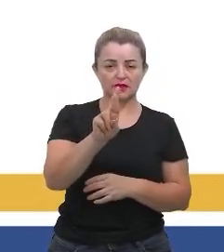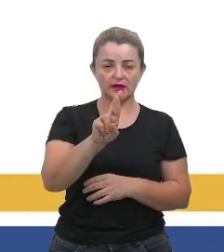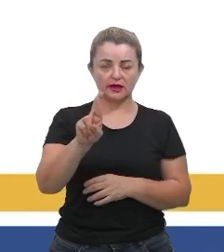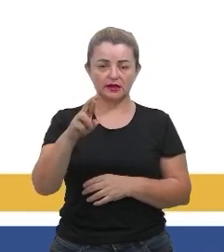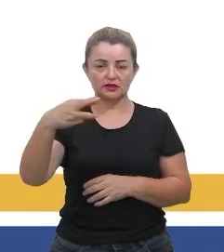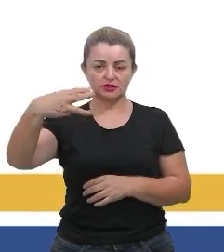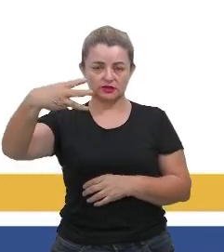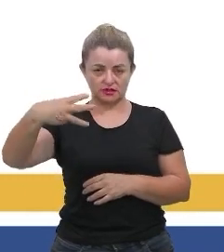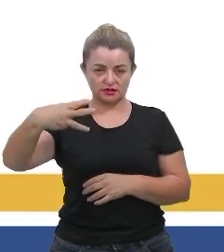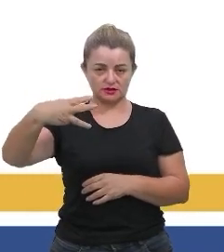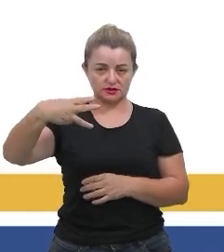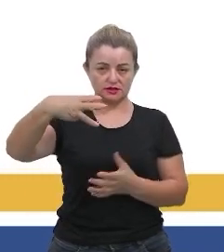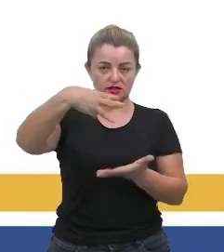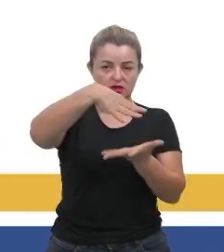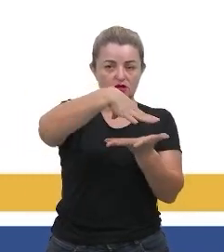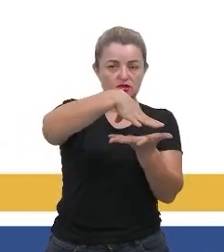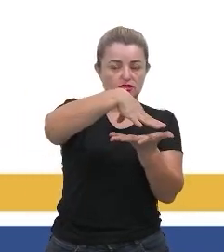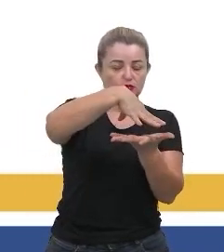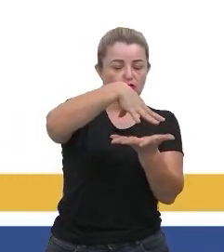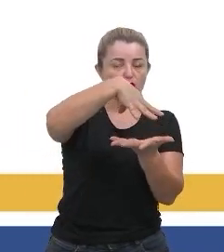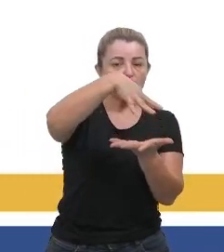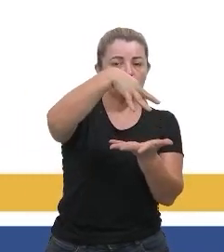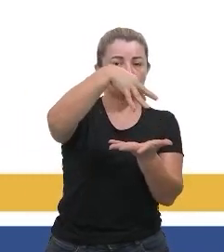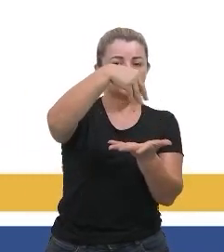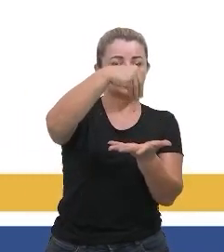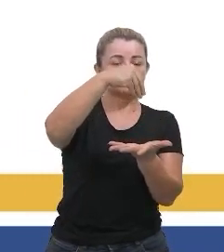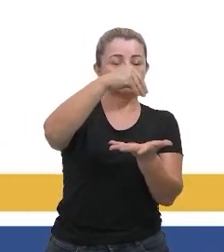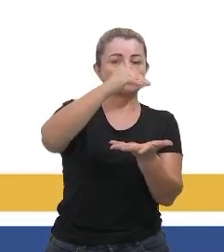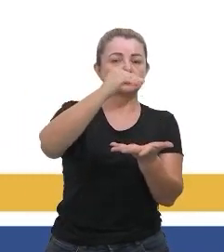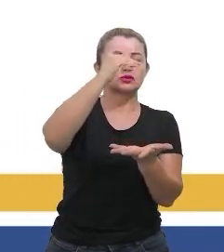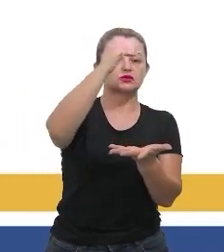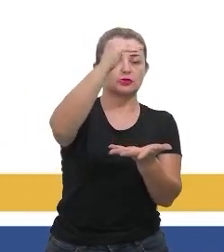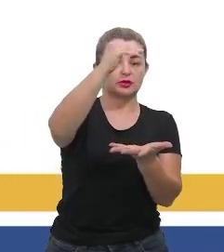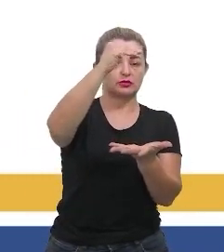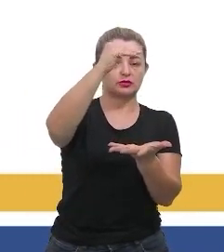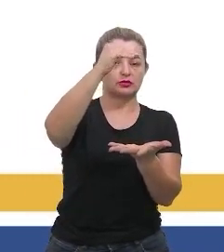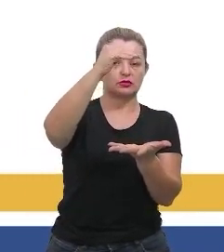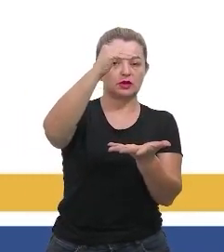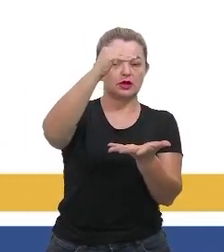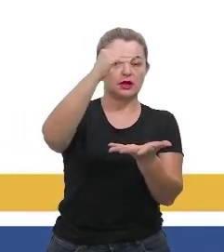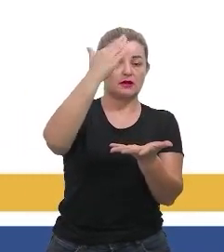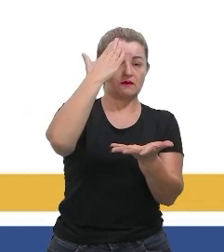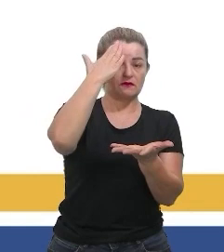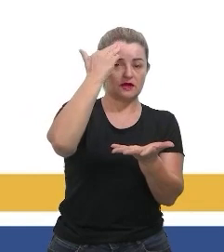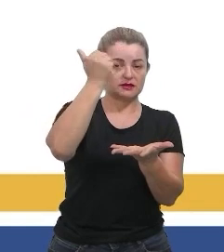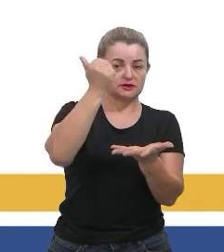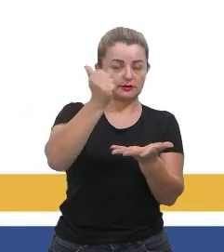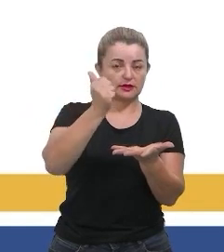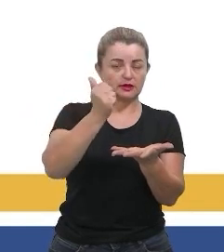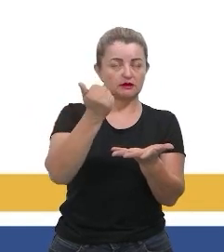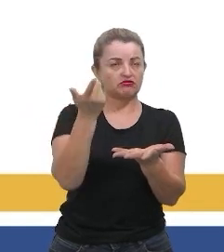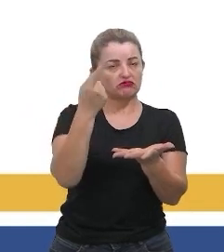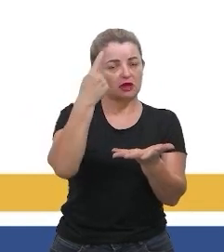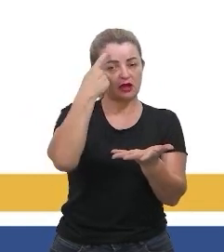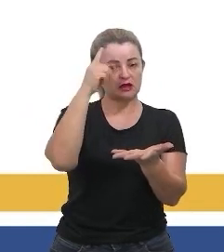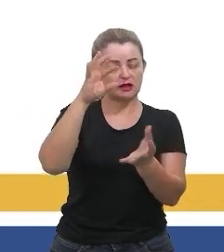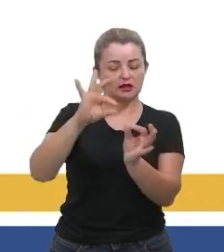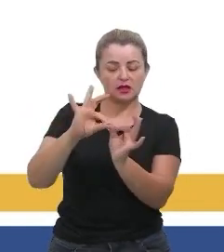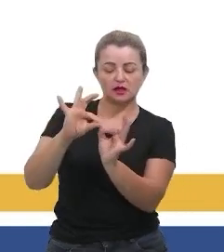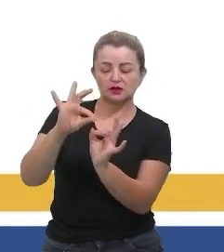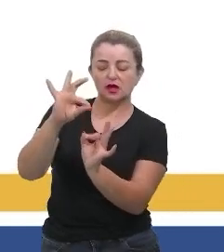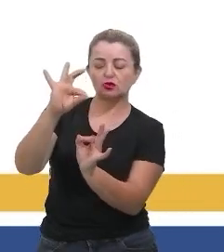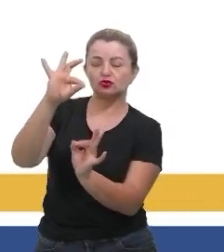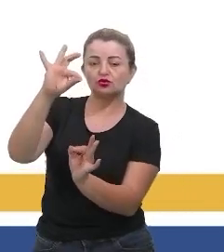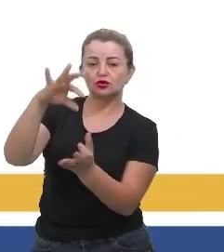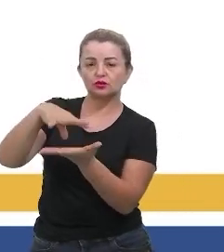para o cone superior. A gente vai ter o quê? A ideia da altura menor, essa altura aqui, a altura menor,